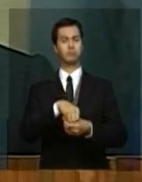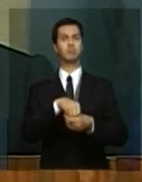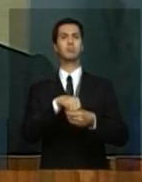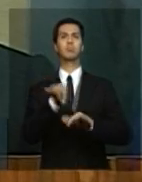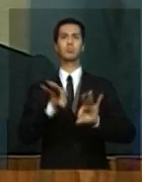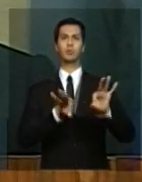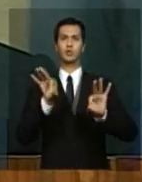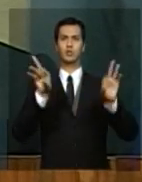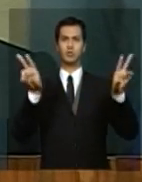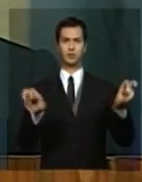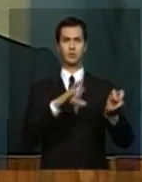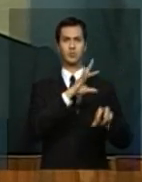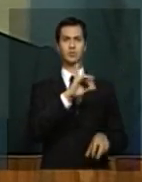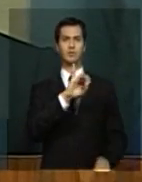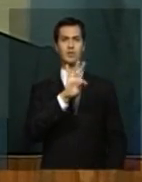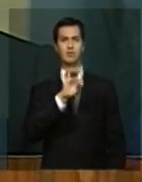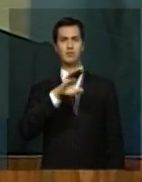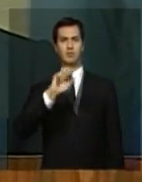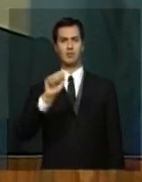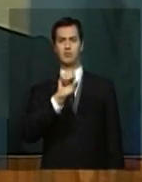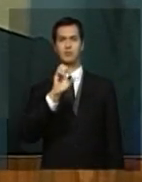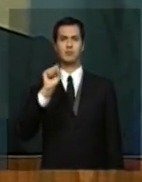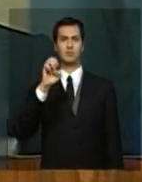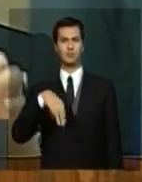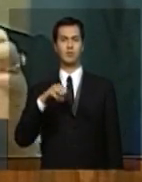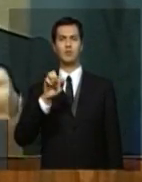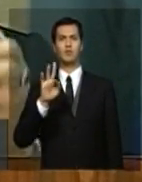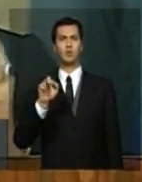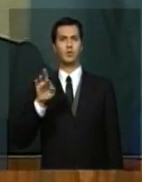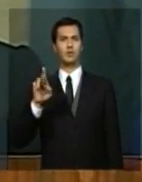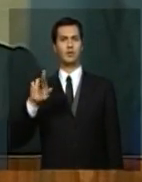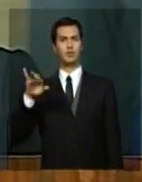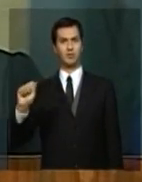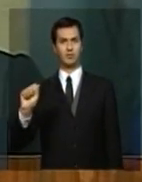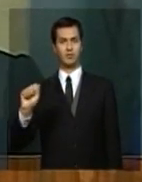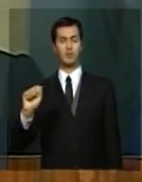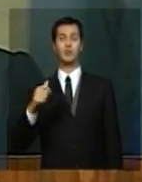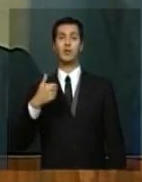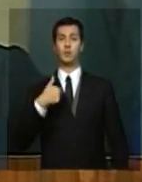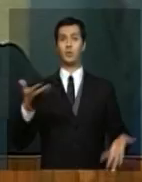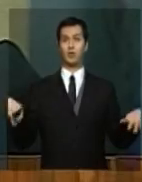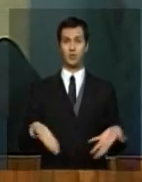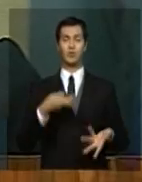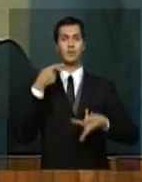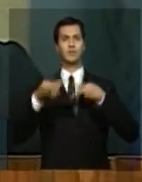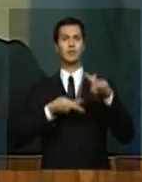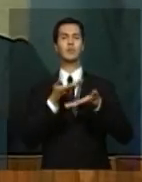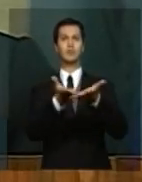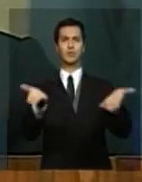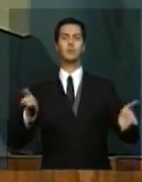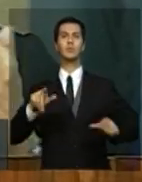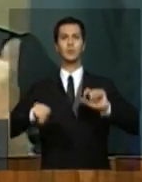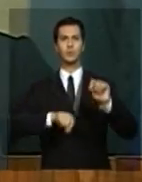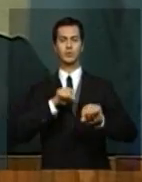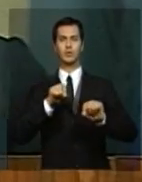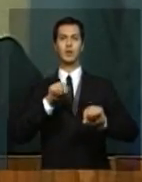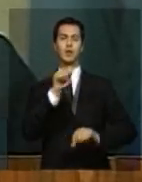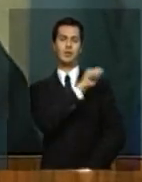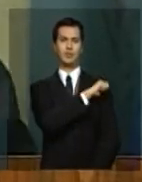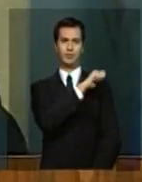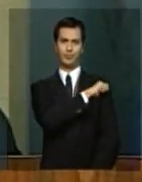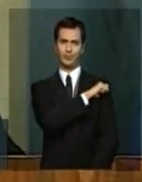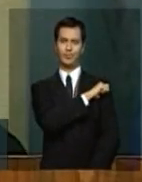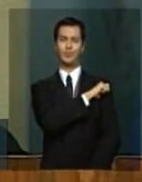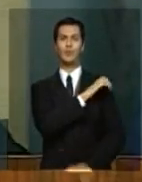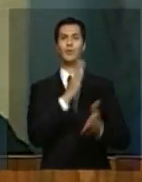Fronteira não é e falo agora para os estudantes e estud antes os os